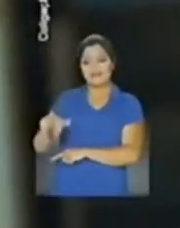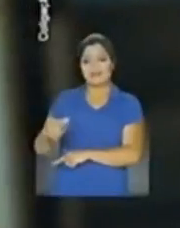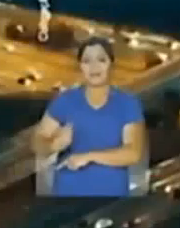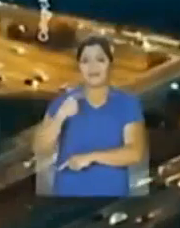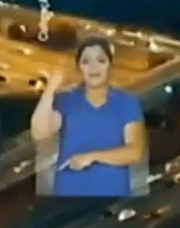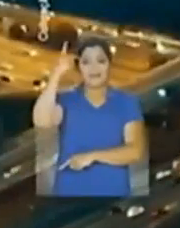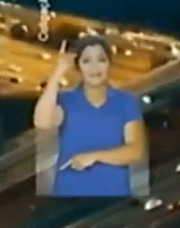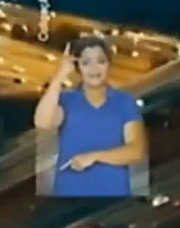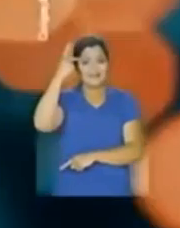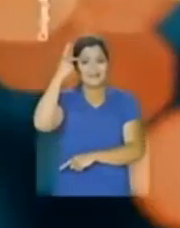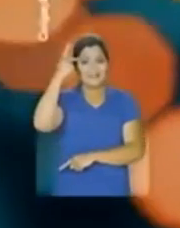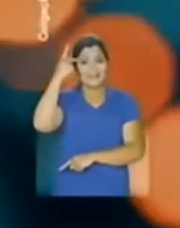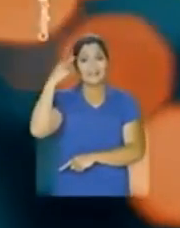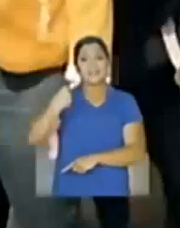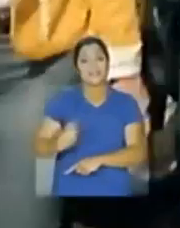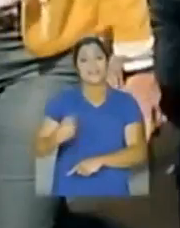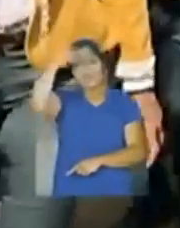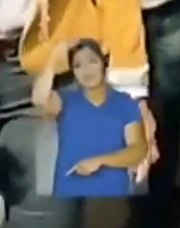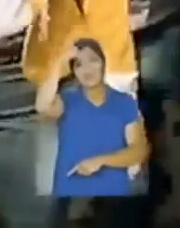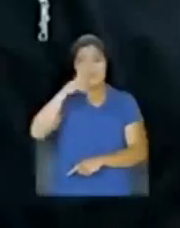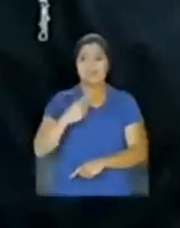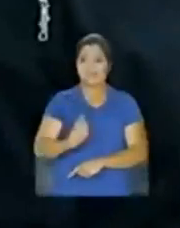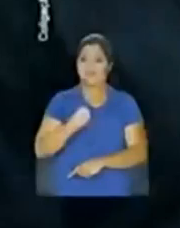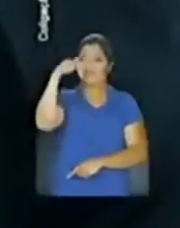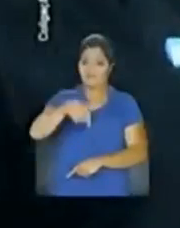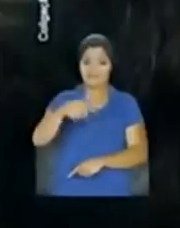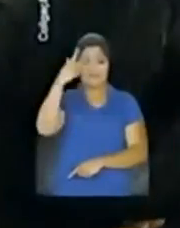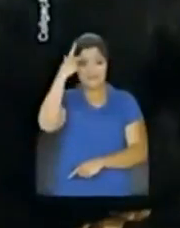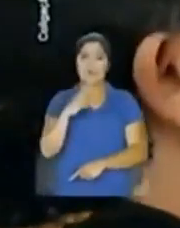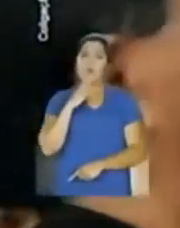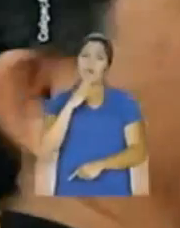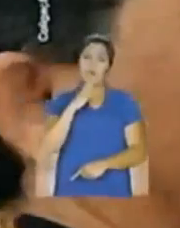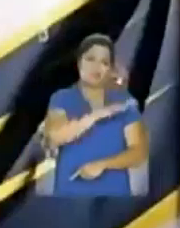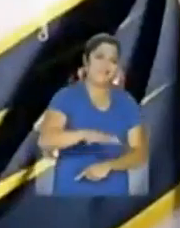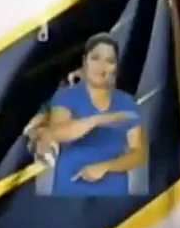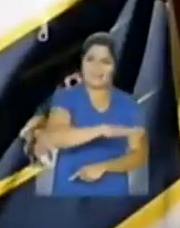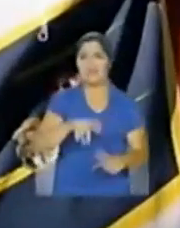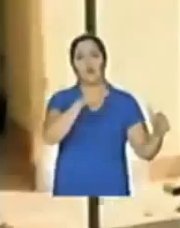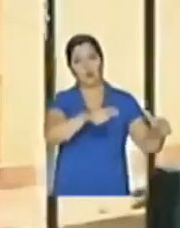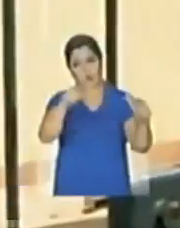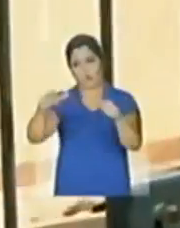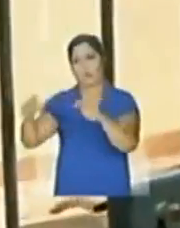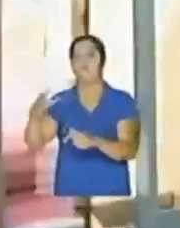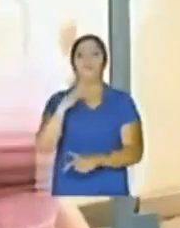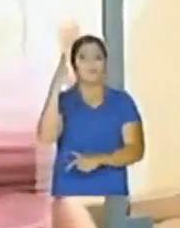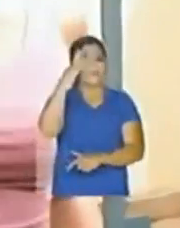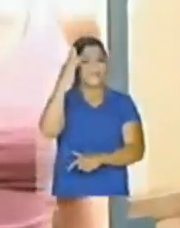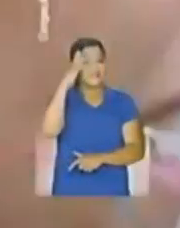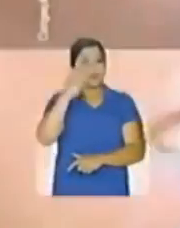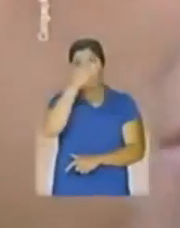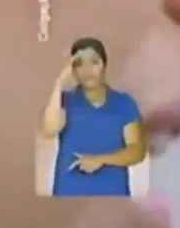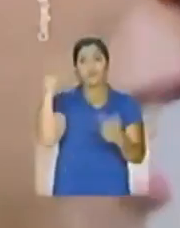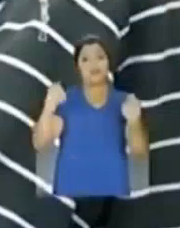paulistano. Em São Paulo, o Celso está em casa. Conhece os moradores, o jardim e o quintal. Ele sabe o que